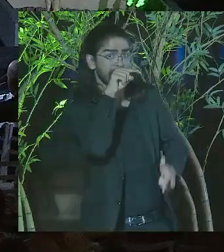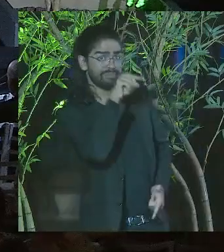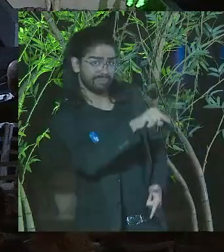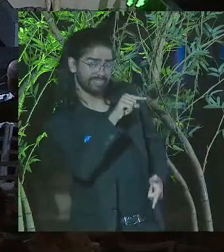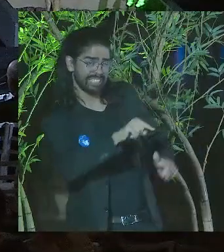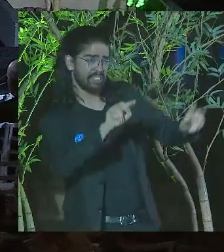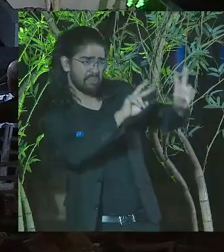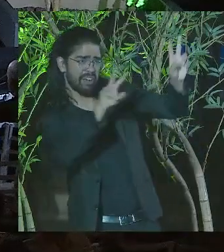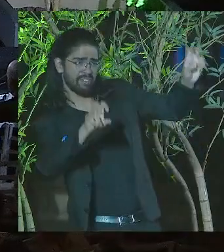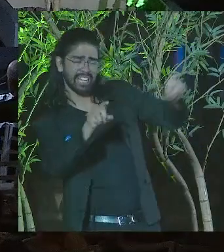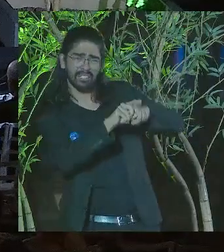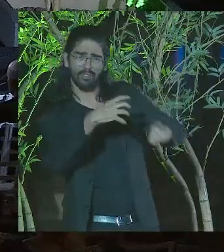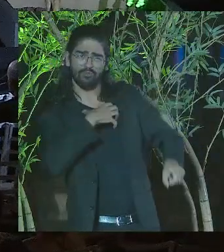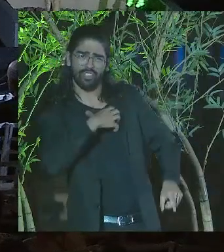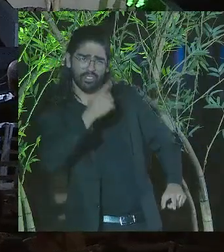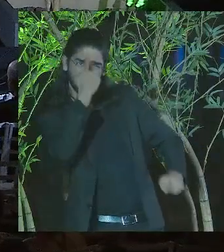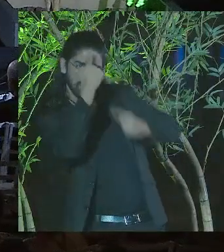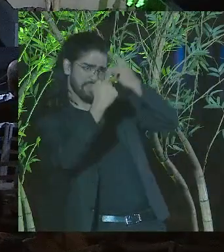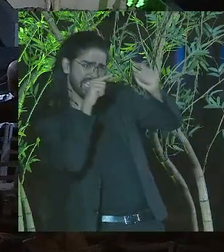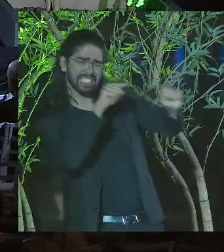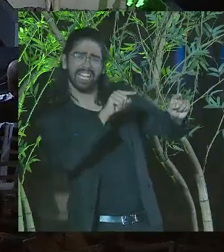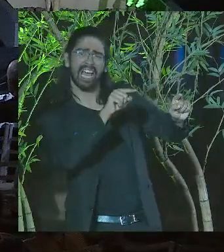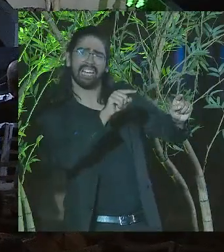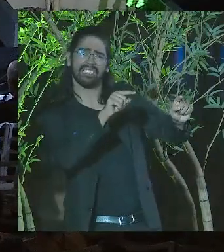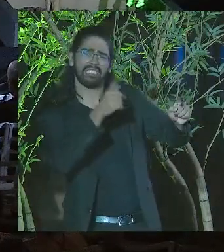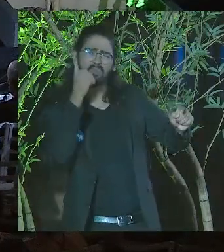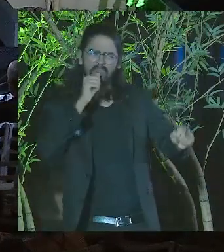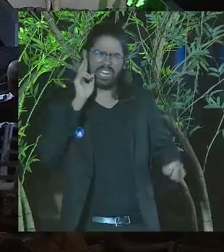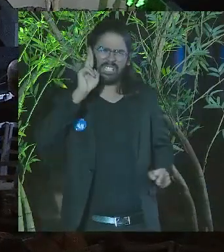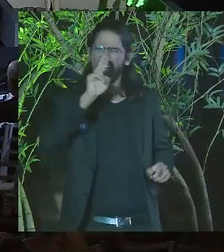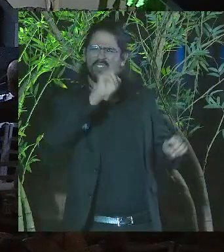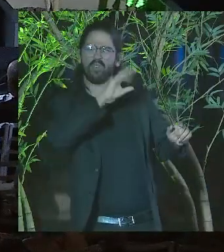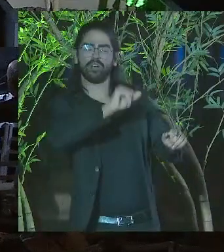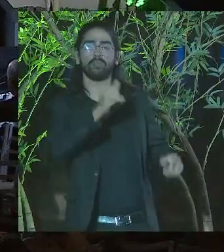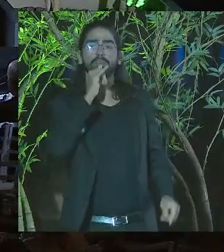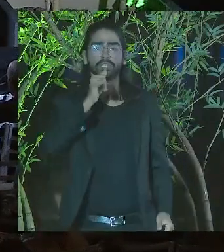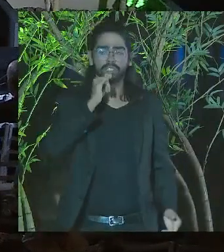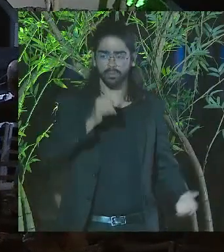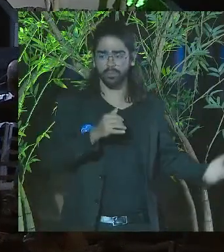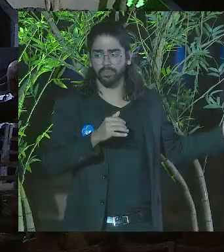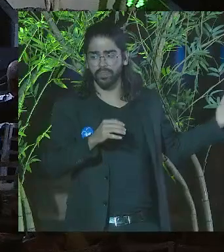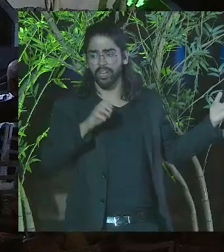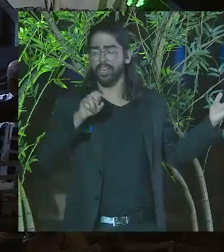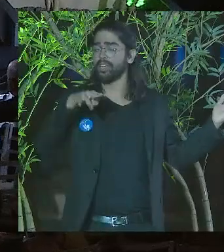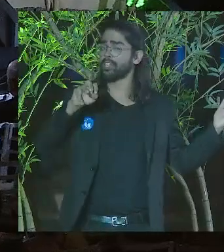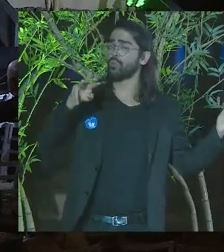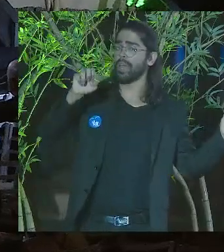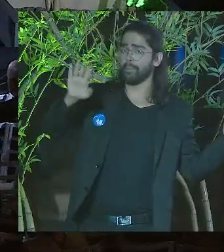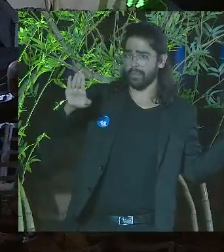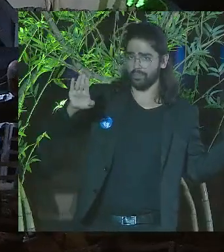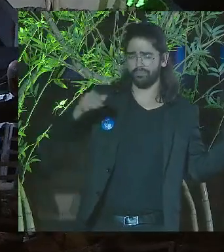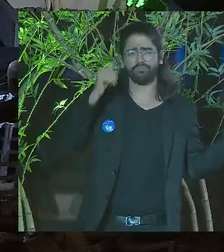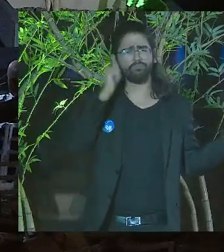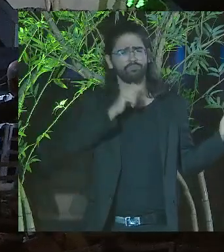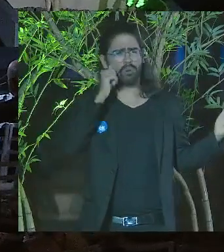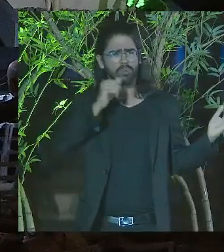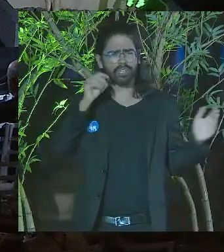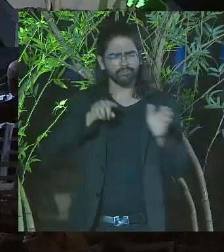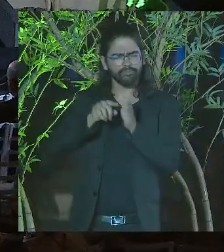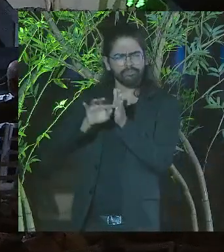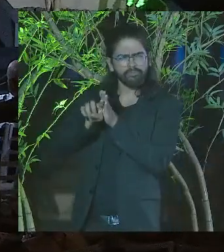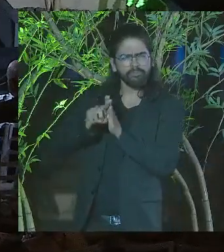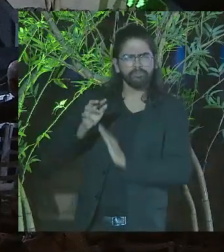fala, mas é uma forma de pensar esse mundo, é que, por exemplo, a Amy Webb, uma futurista, no ano passado, ela perguntou para o